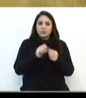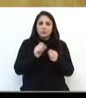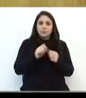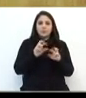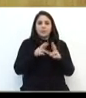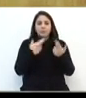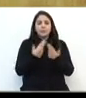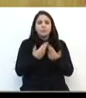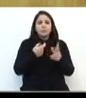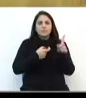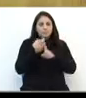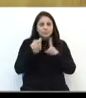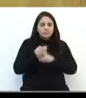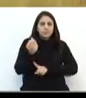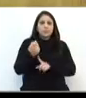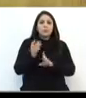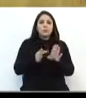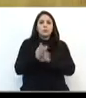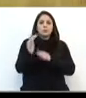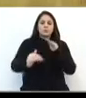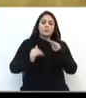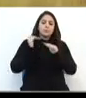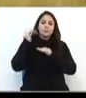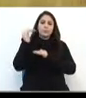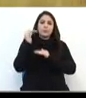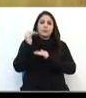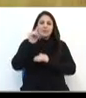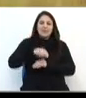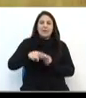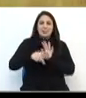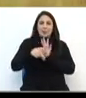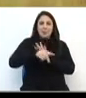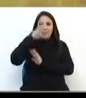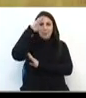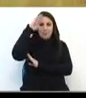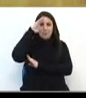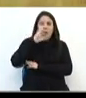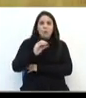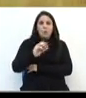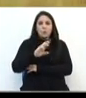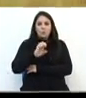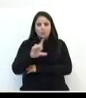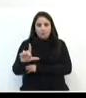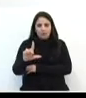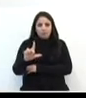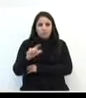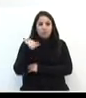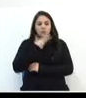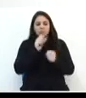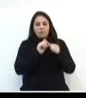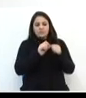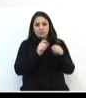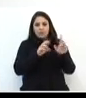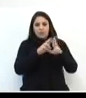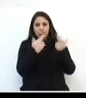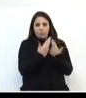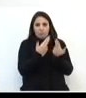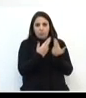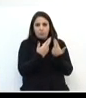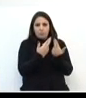mensalmente, todo o Conselho Superior da Brigada Militar, que são os coronéis da Brigada, e nós debatemos as estratégias que